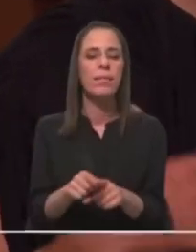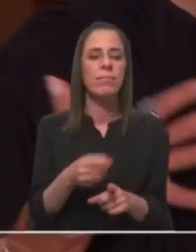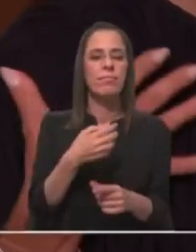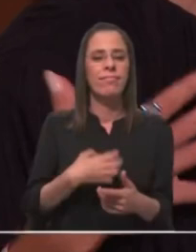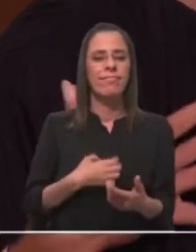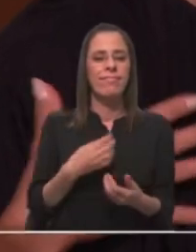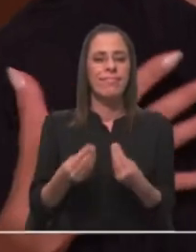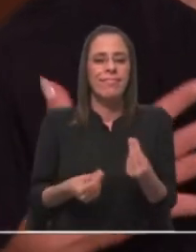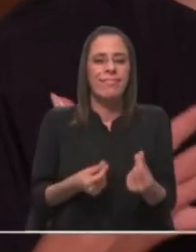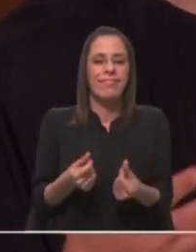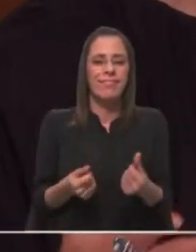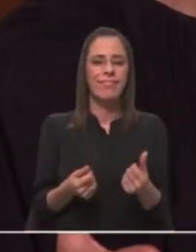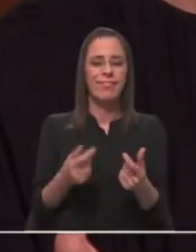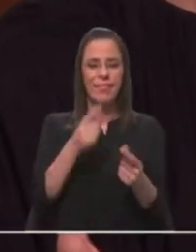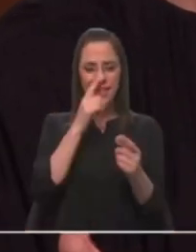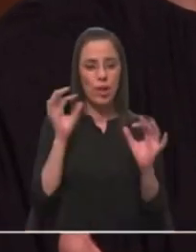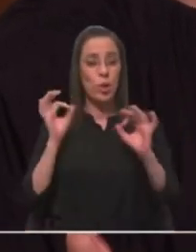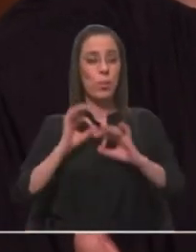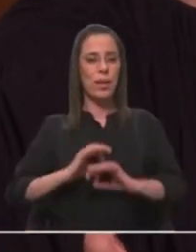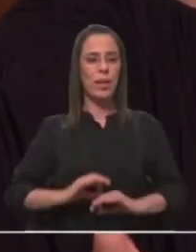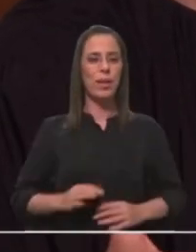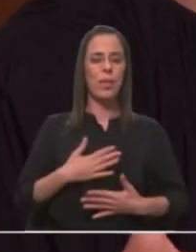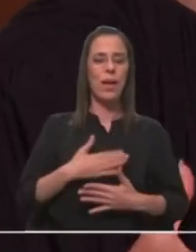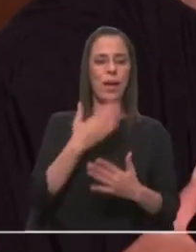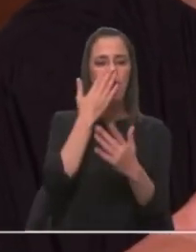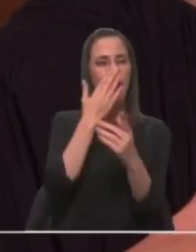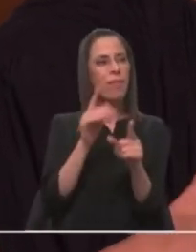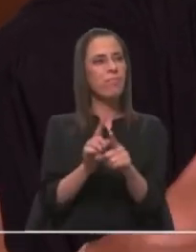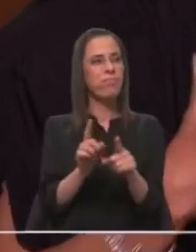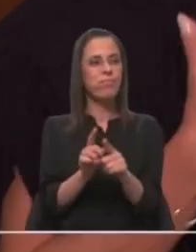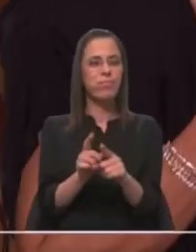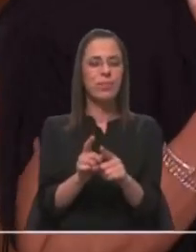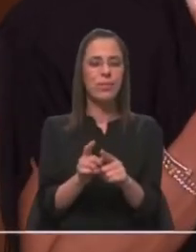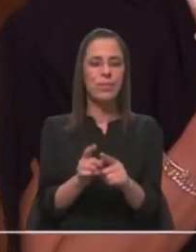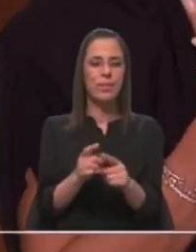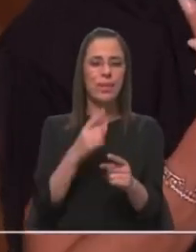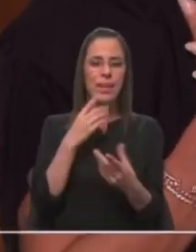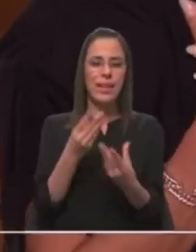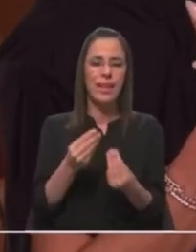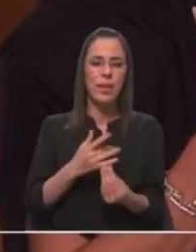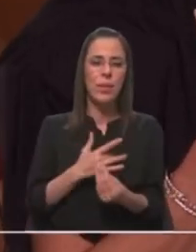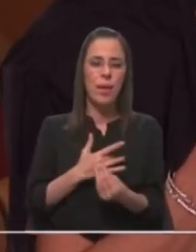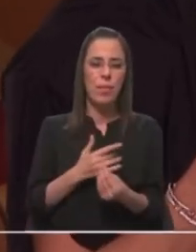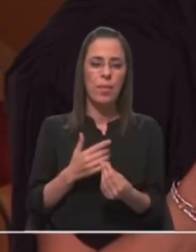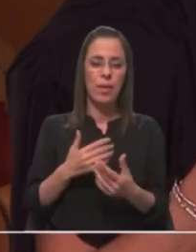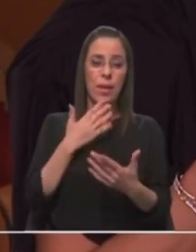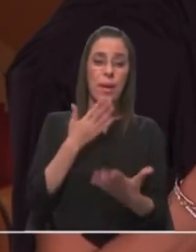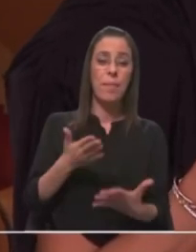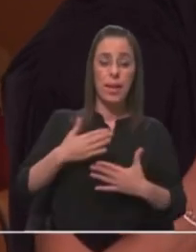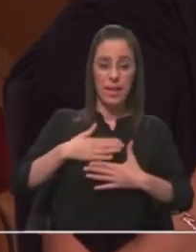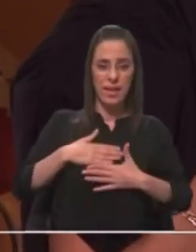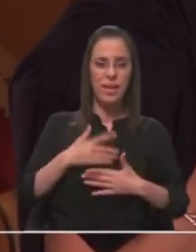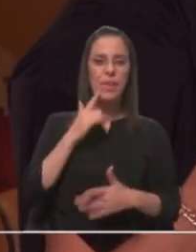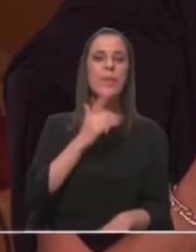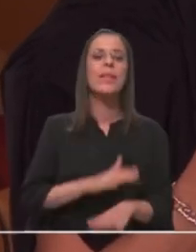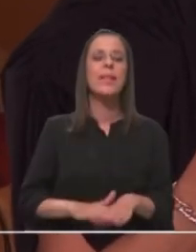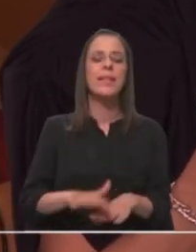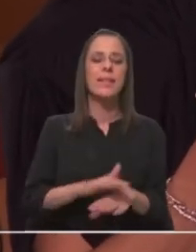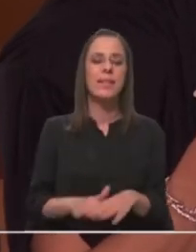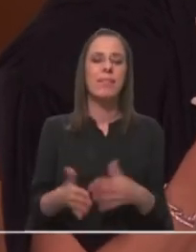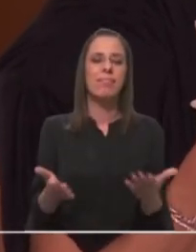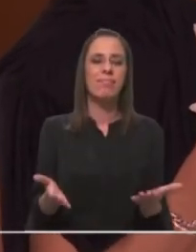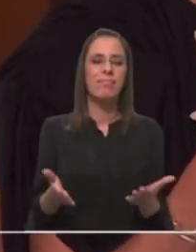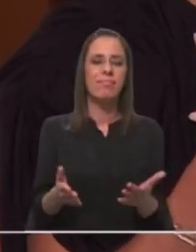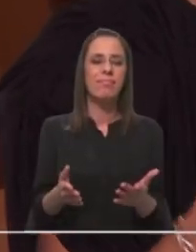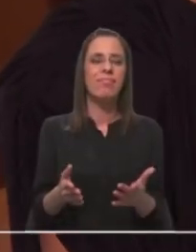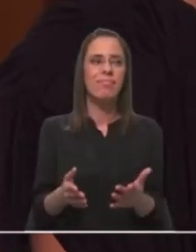experiência espiritual, quase, porque é tanto amor que eu recebo, é tanto carinho, que é